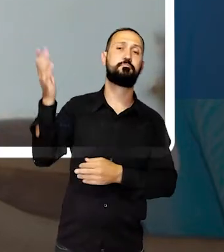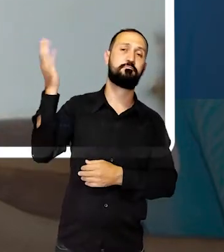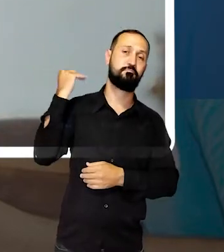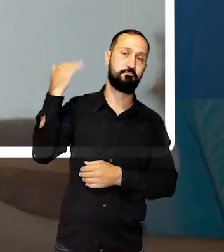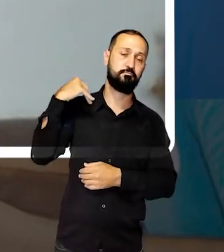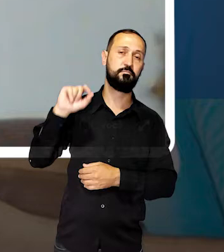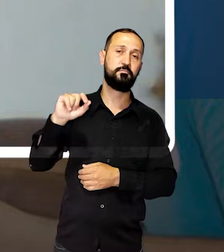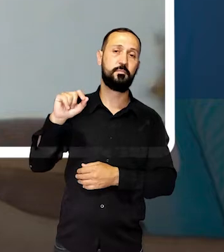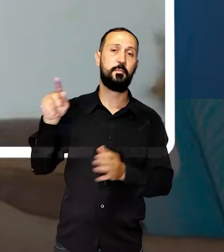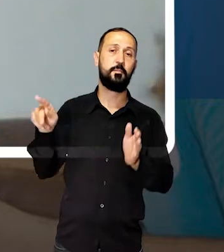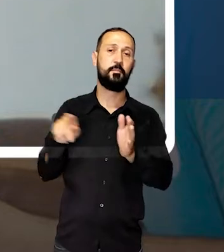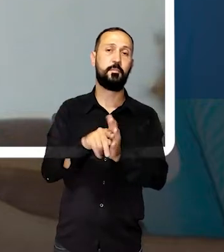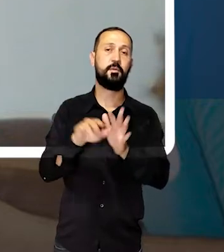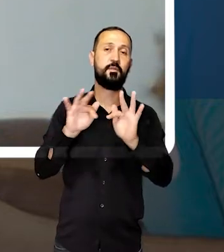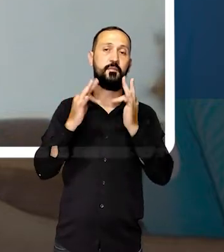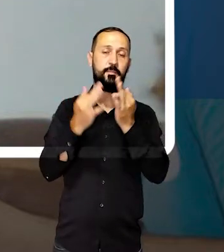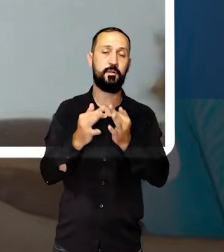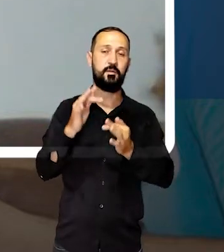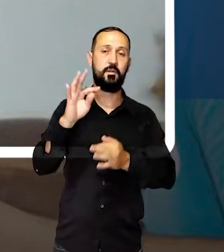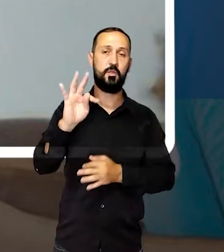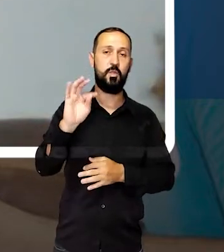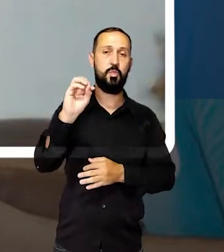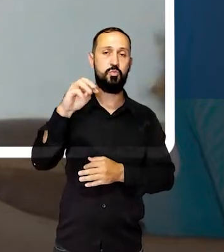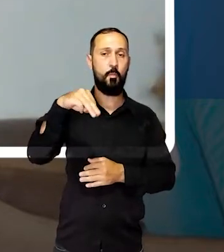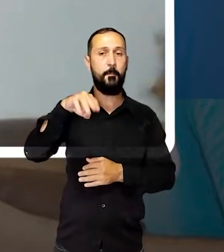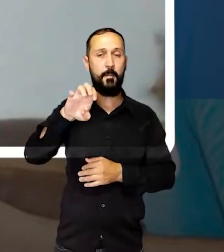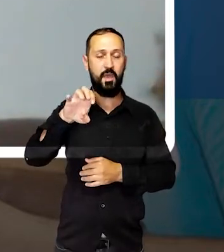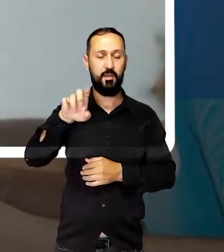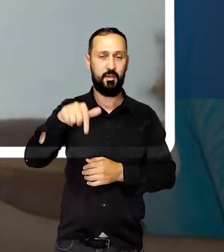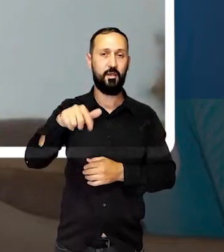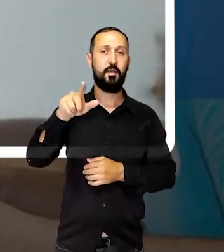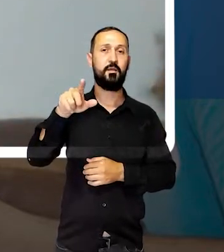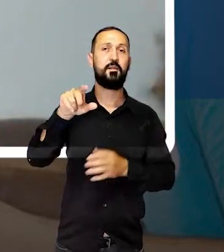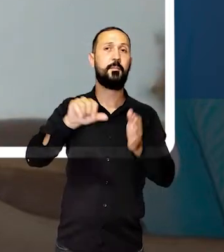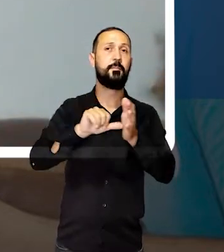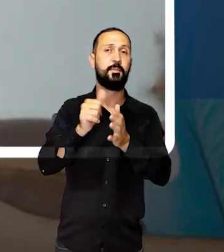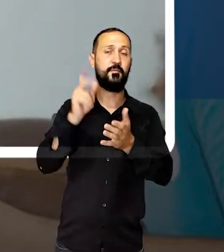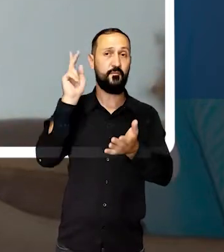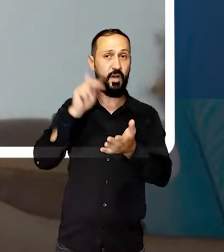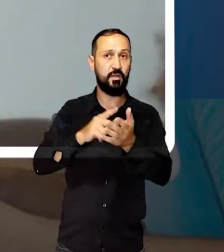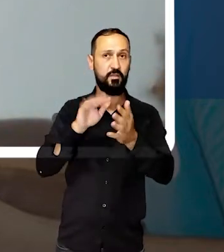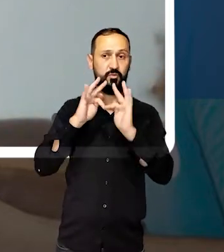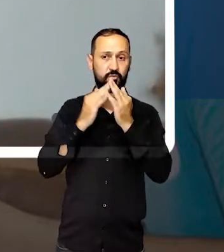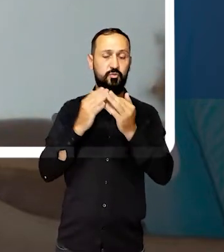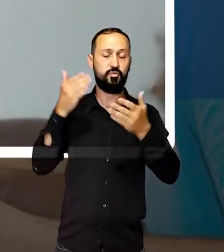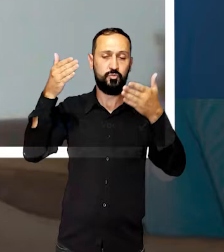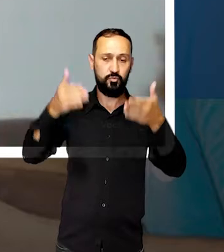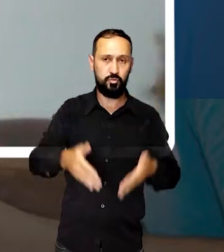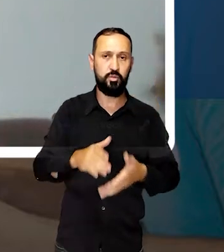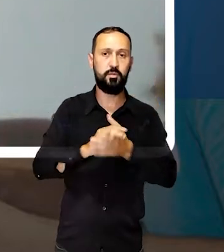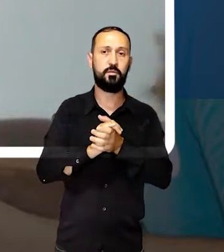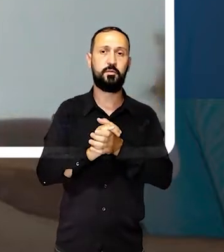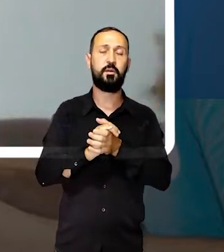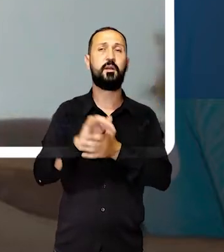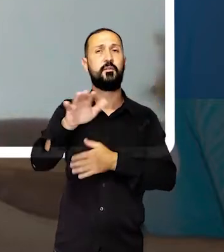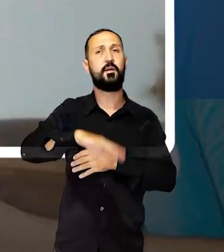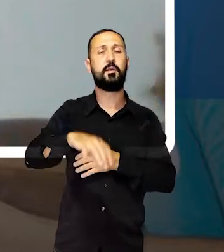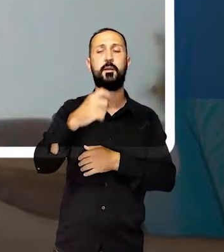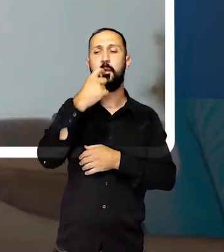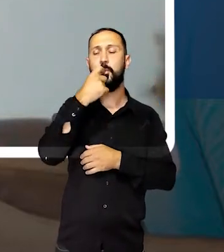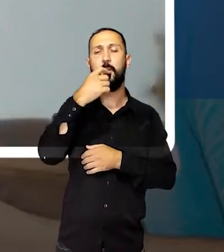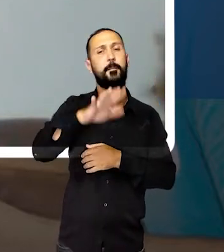naquela época, da família Tomé, que foi a primeira, de fato, a chegar. E eles se instalaram